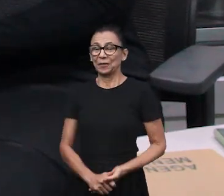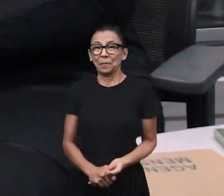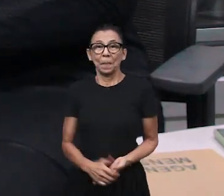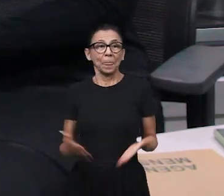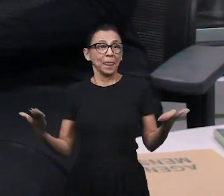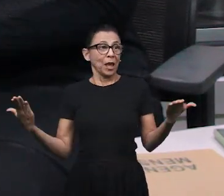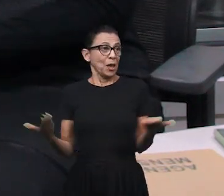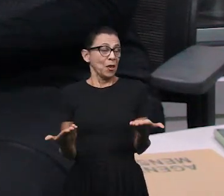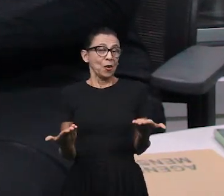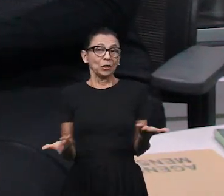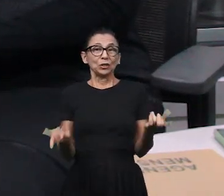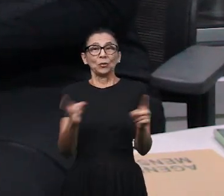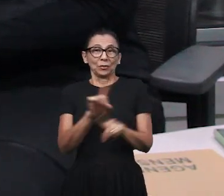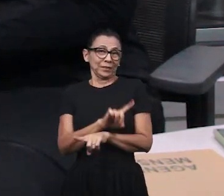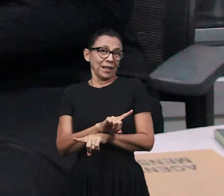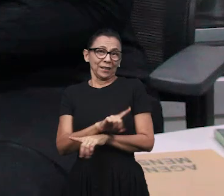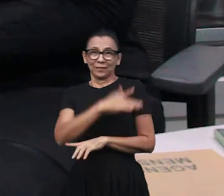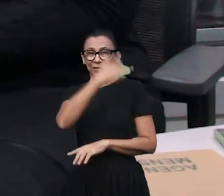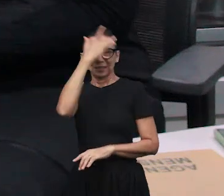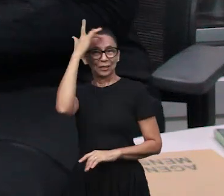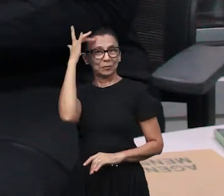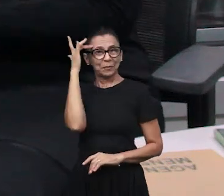fila de gente querendo dar entrevista para Andréia Thalma.